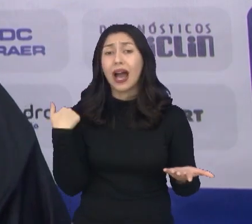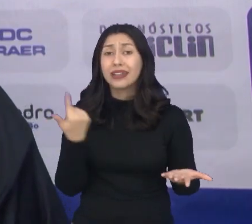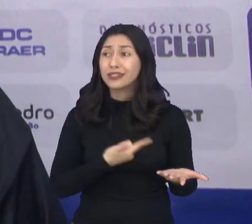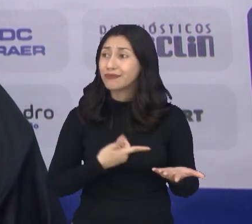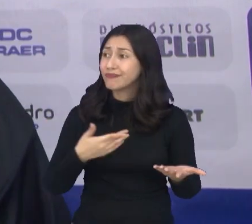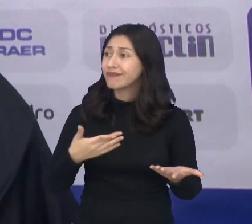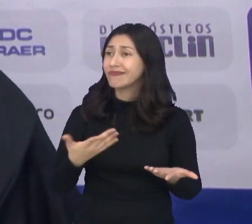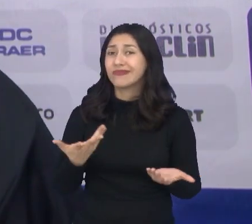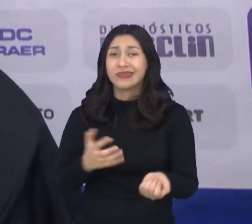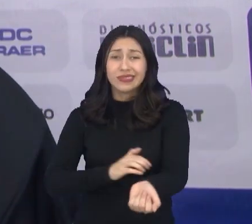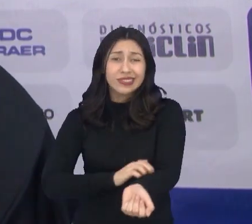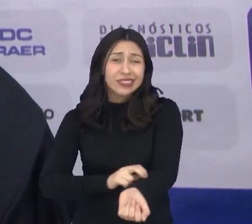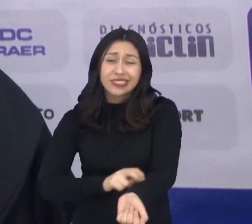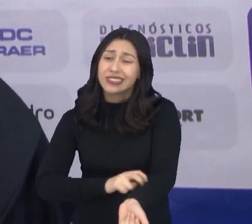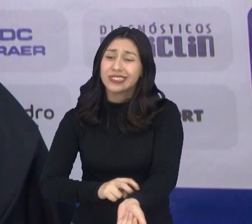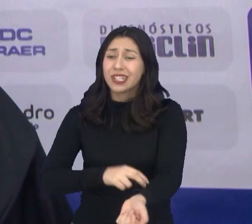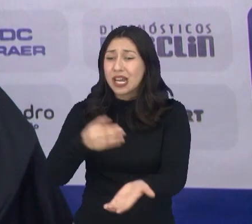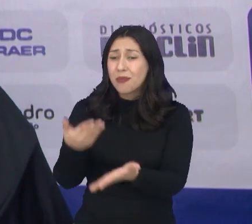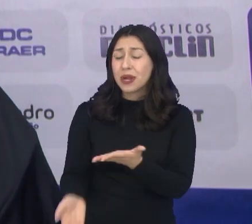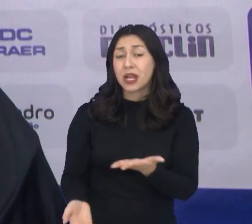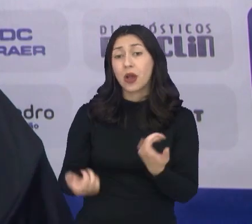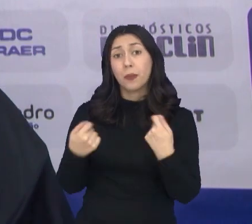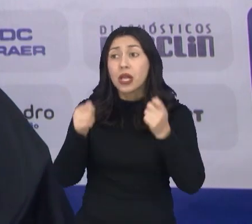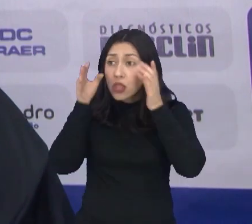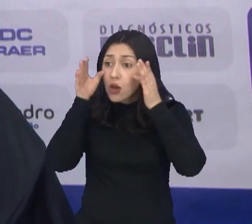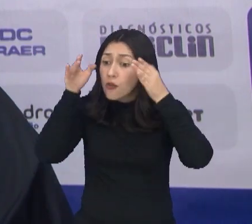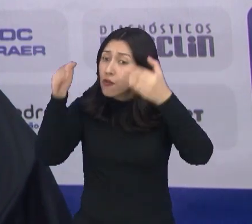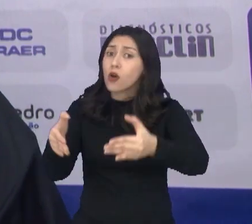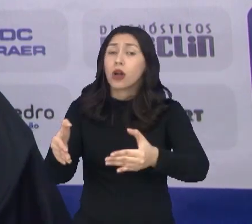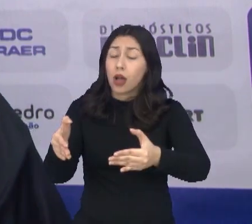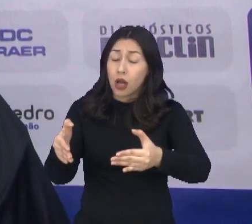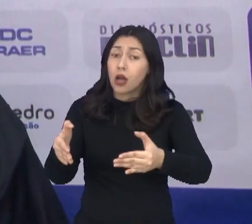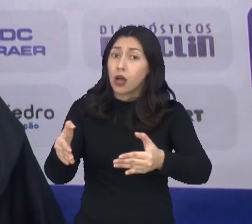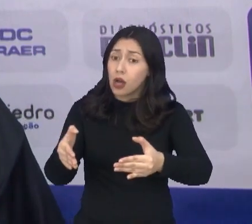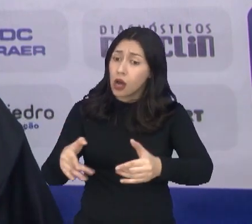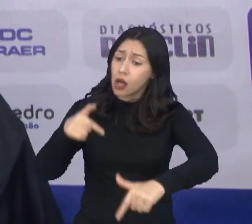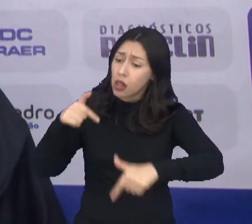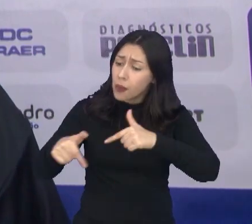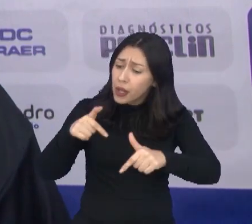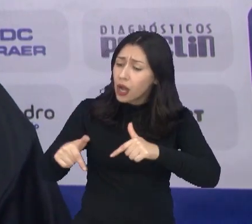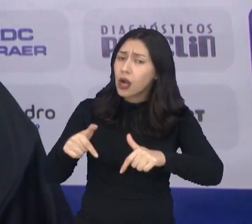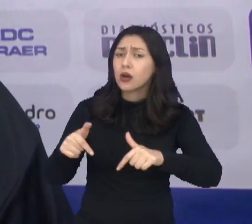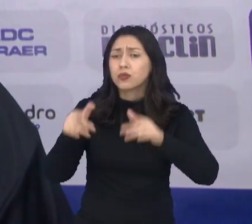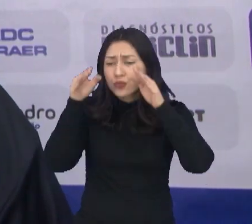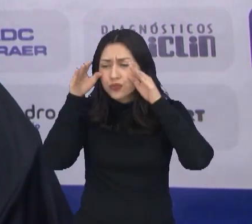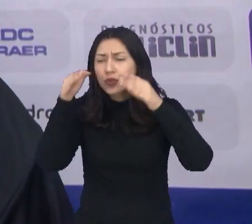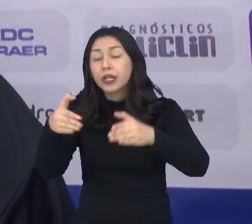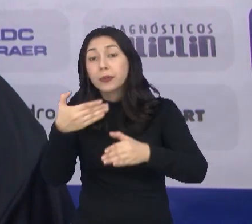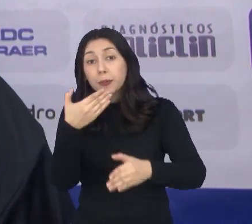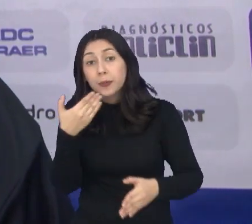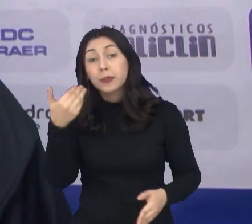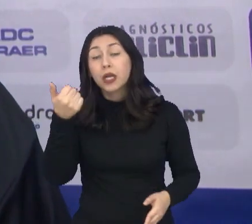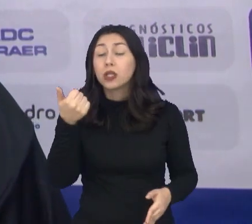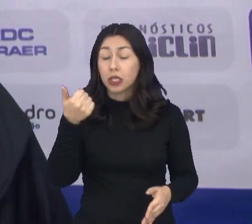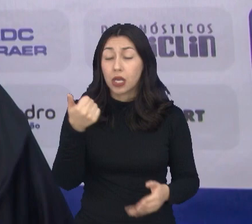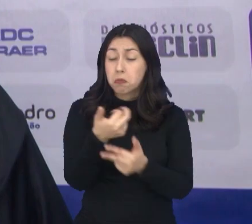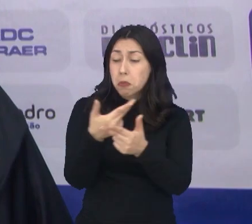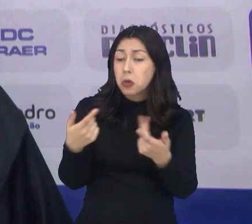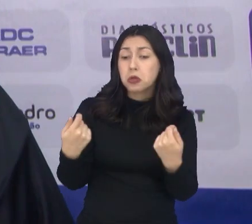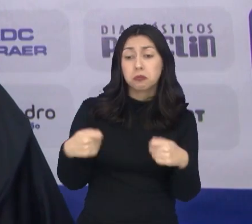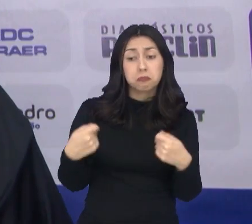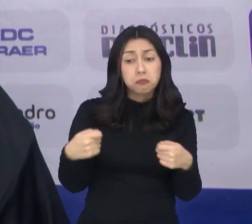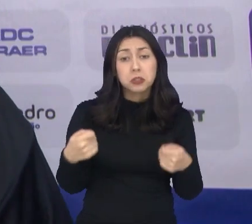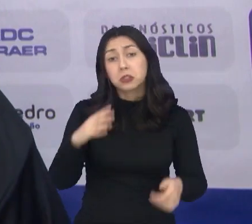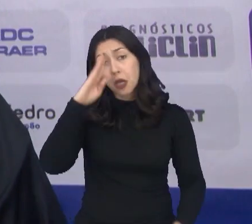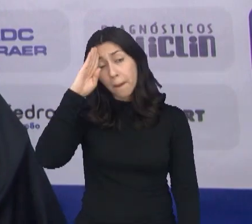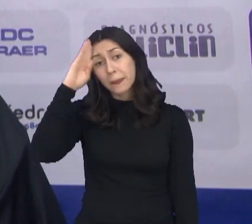eles fazerem isso. E eu acho que a gente não pode fazer isso. A gente tem que focar, trabalhar novamente, melhorar o que precisa ser feito,